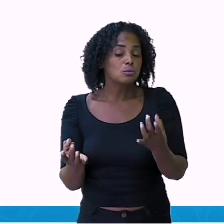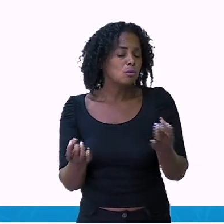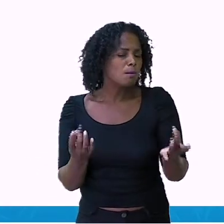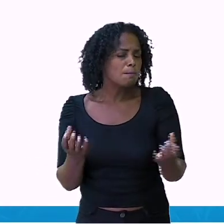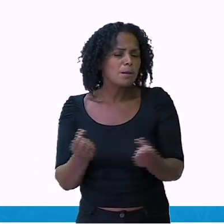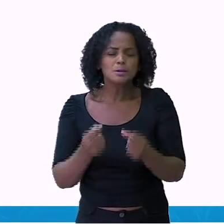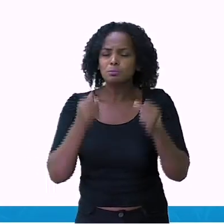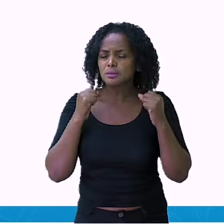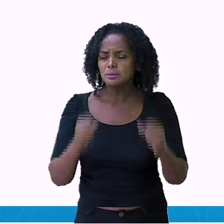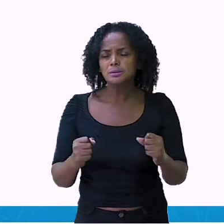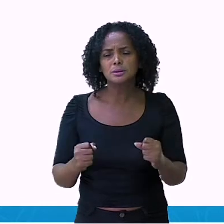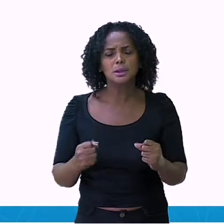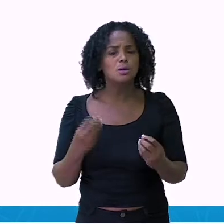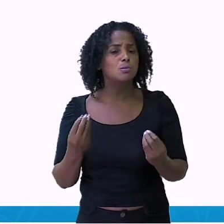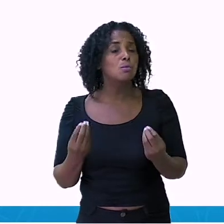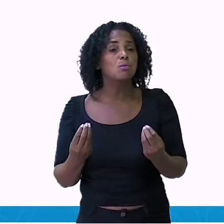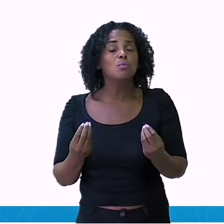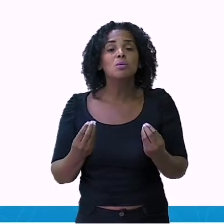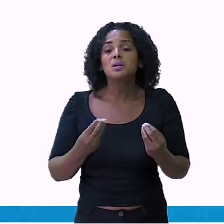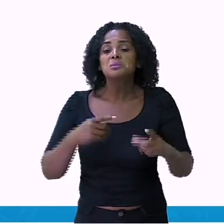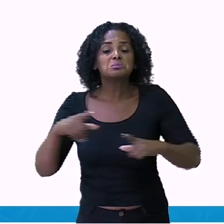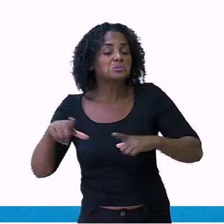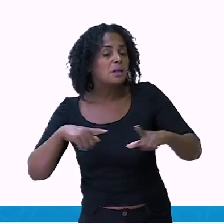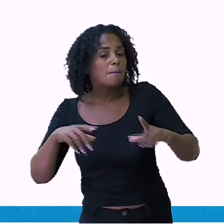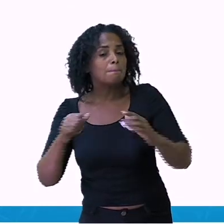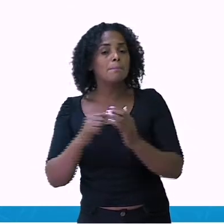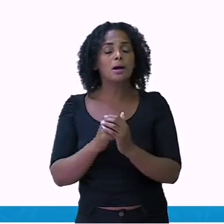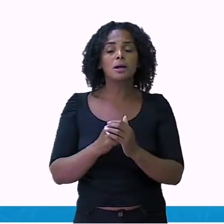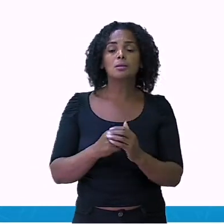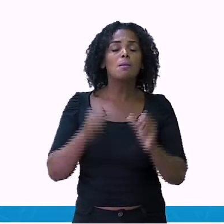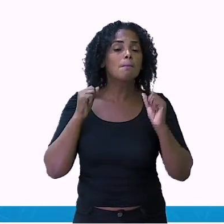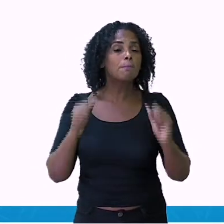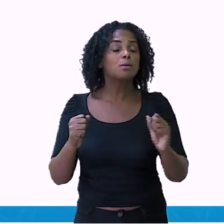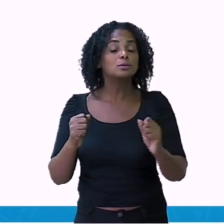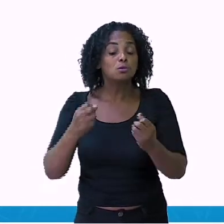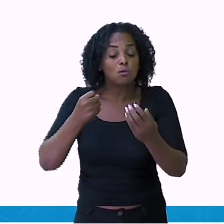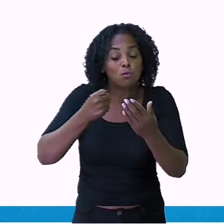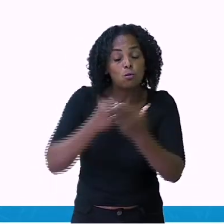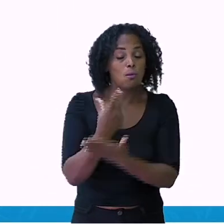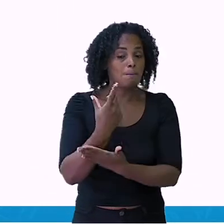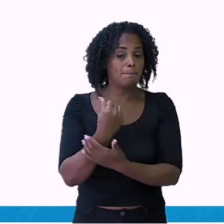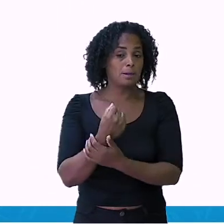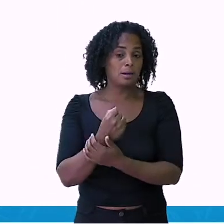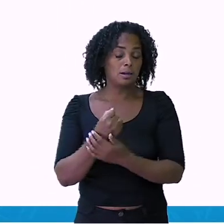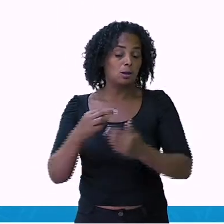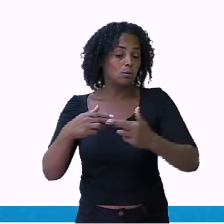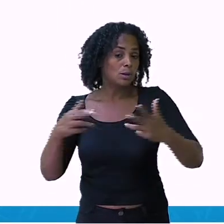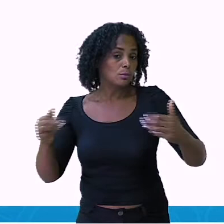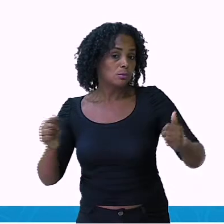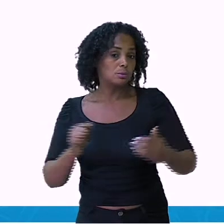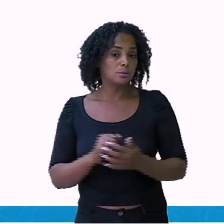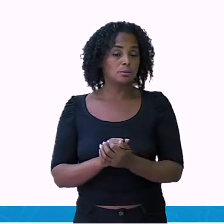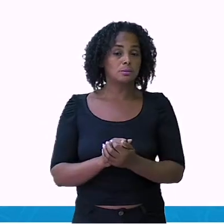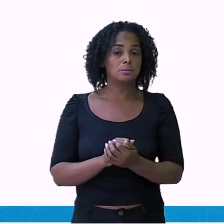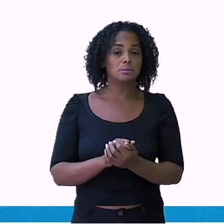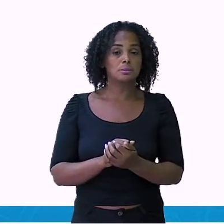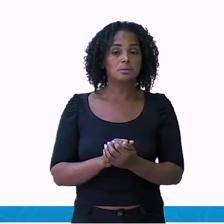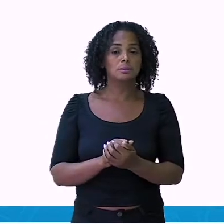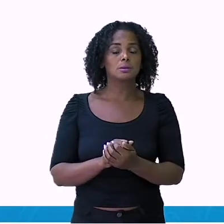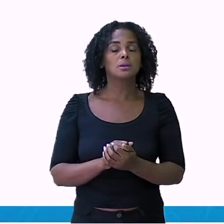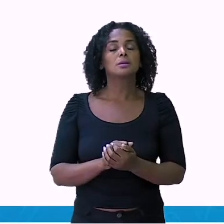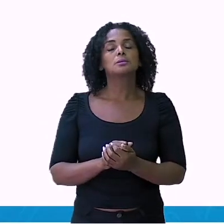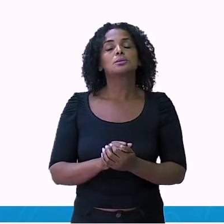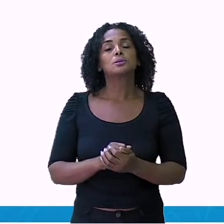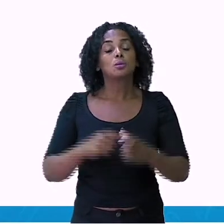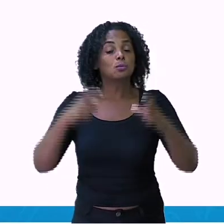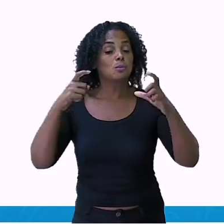prestação de serviço ou mesmo para você fazer compras diretamente. Então, isso é o quê? Um ponto